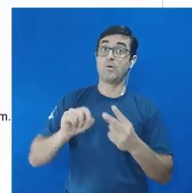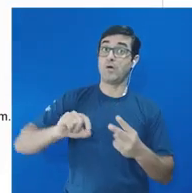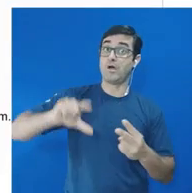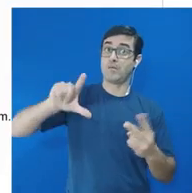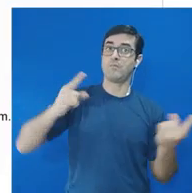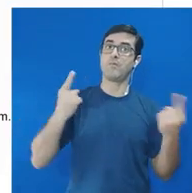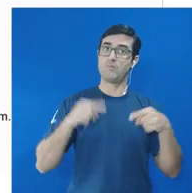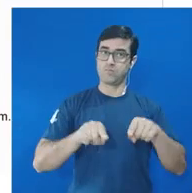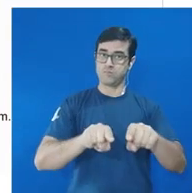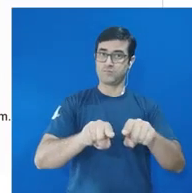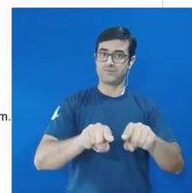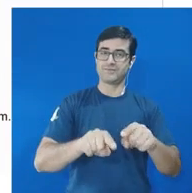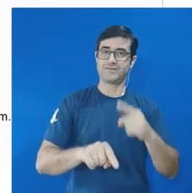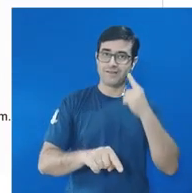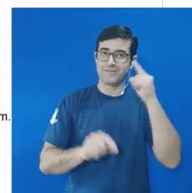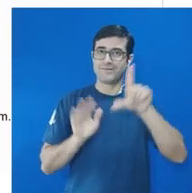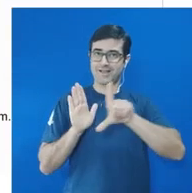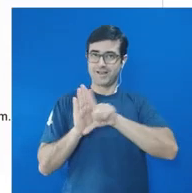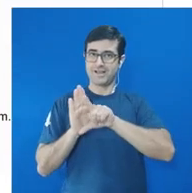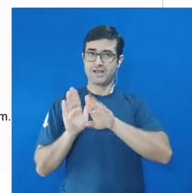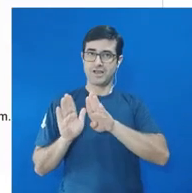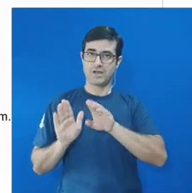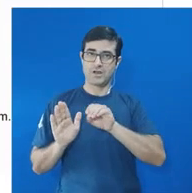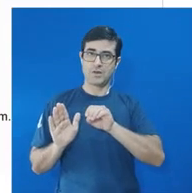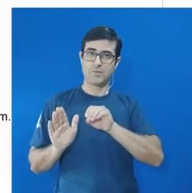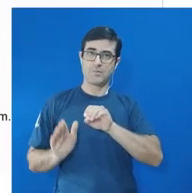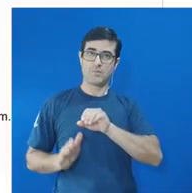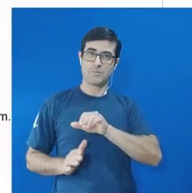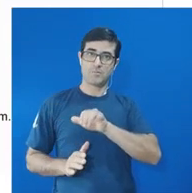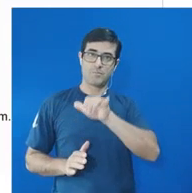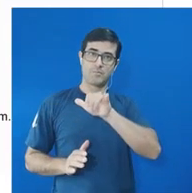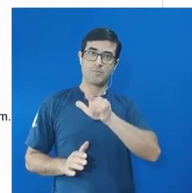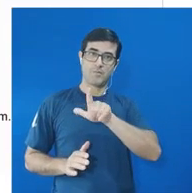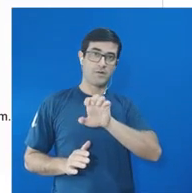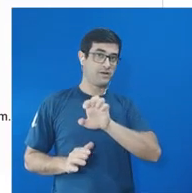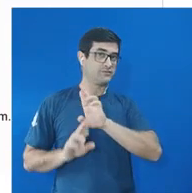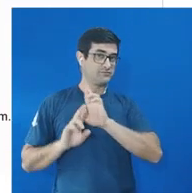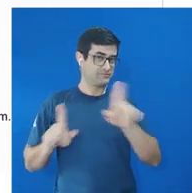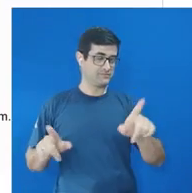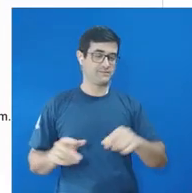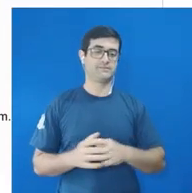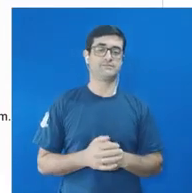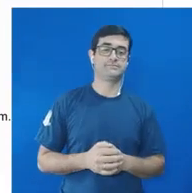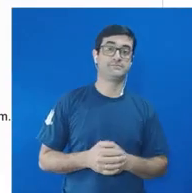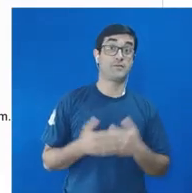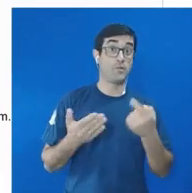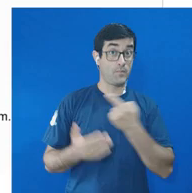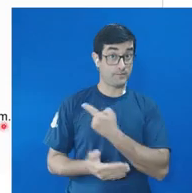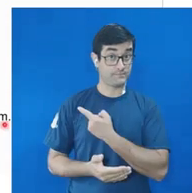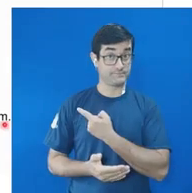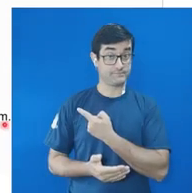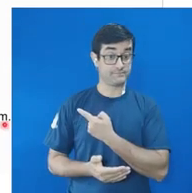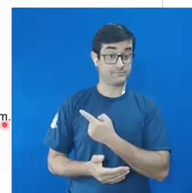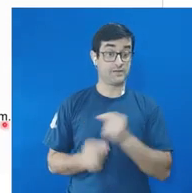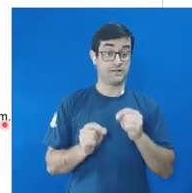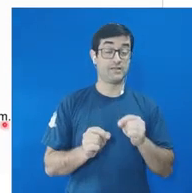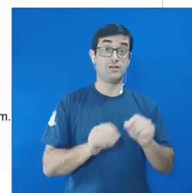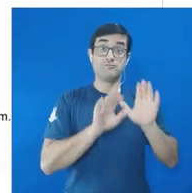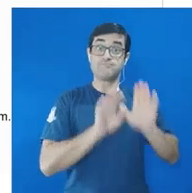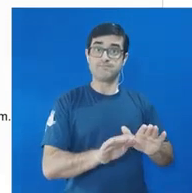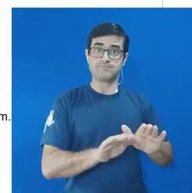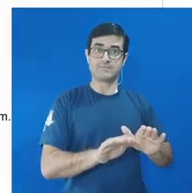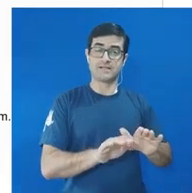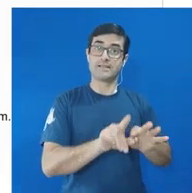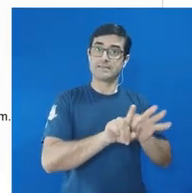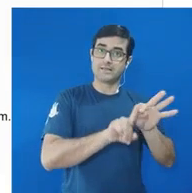era inversamente proporcional. Aqui, eu fixei a temperatura e a pressão. Então, seria uma